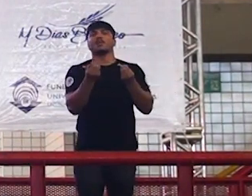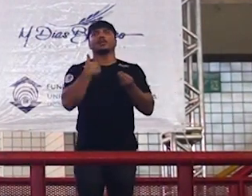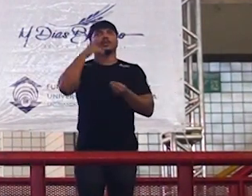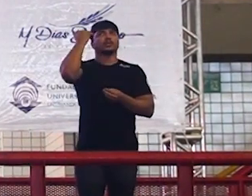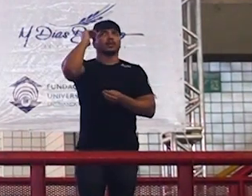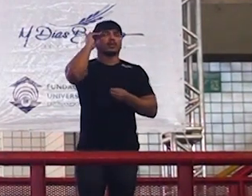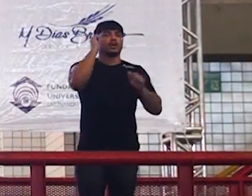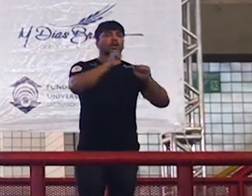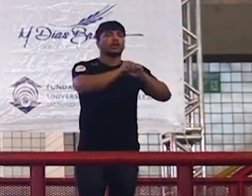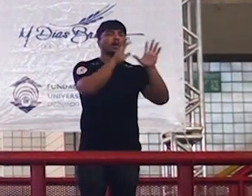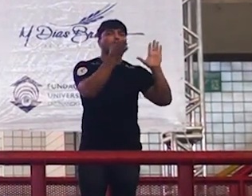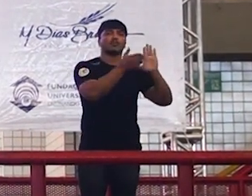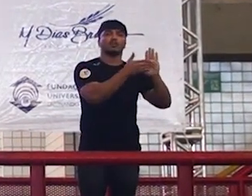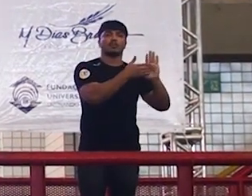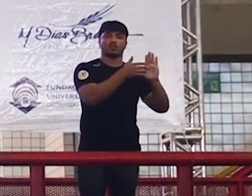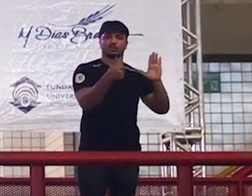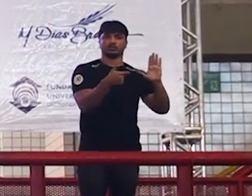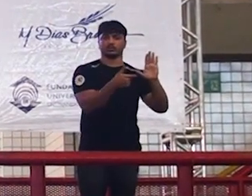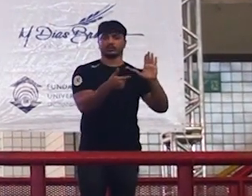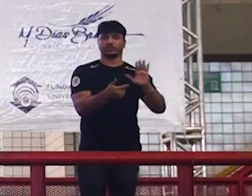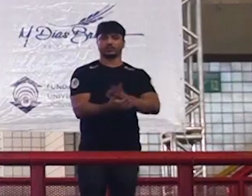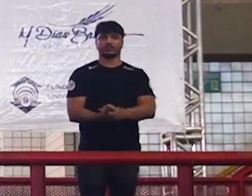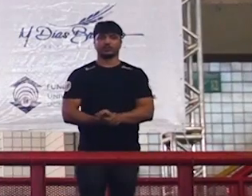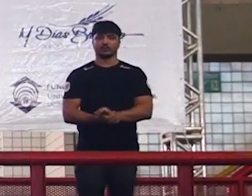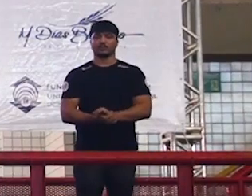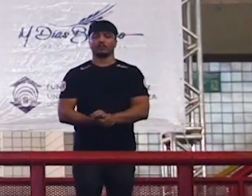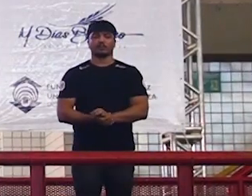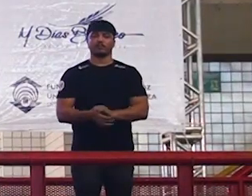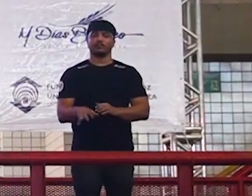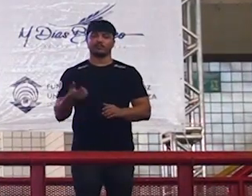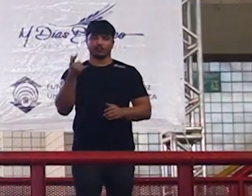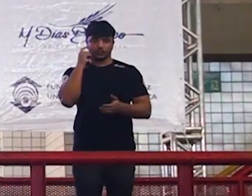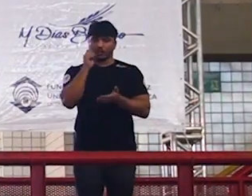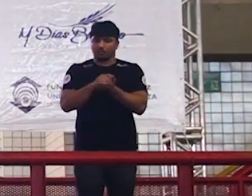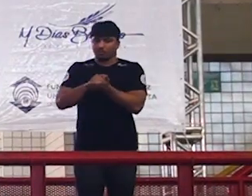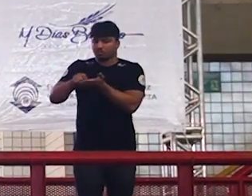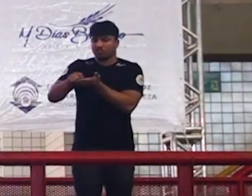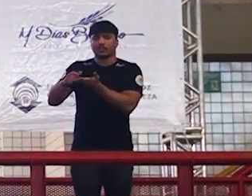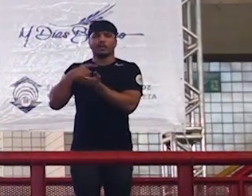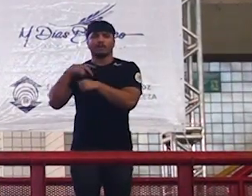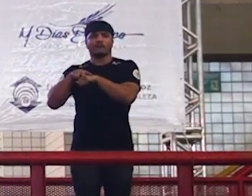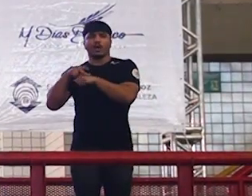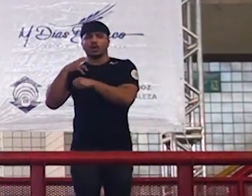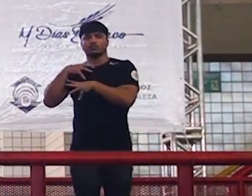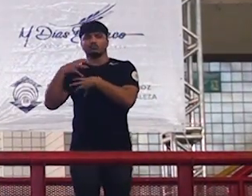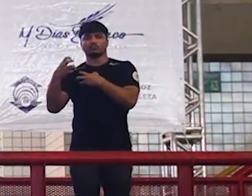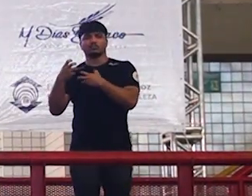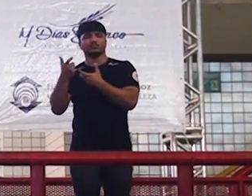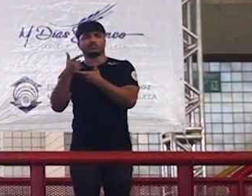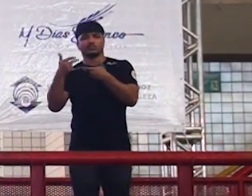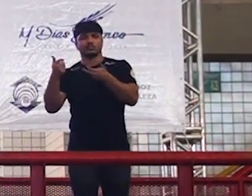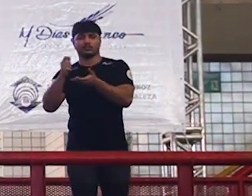é o assunto a ser discutido. Grifou aí? Usa um marcador de texto, ou risca aí com a caneta.